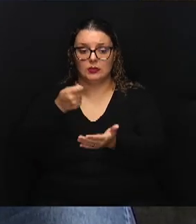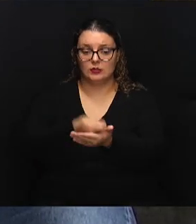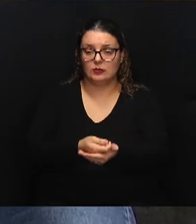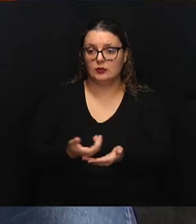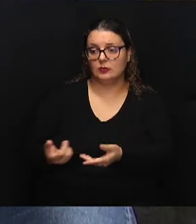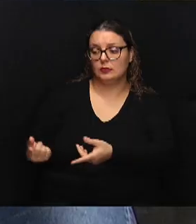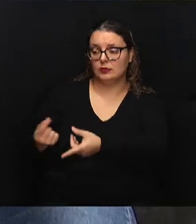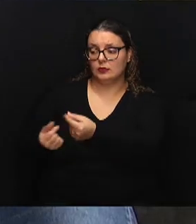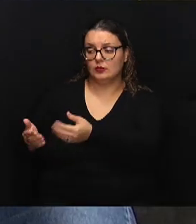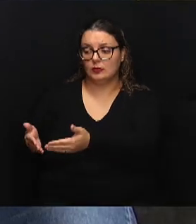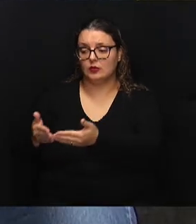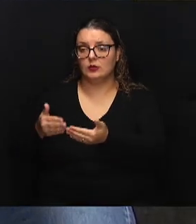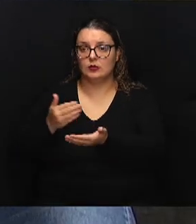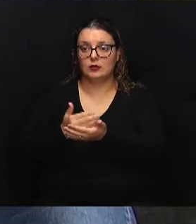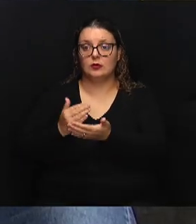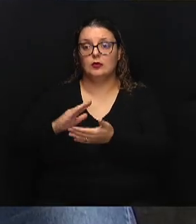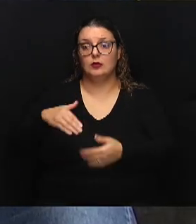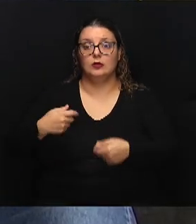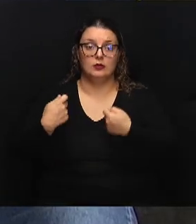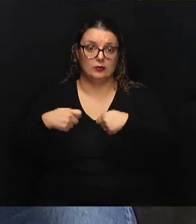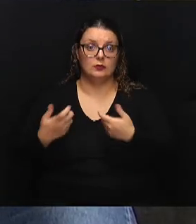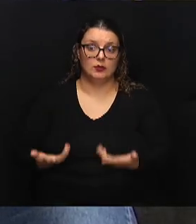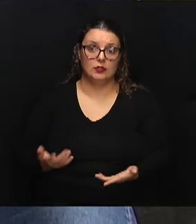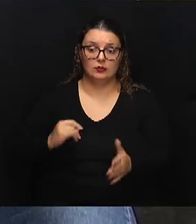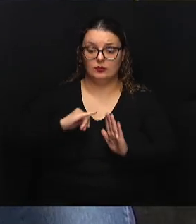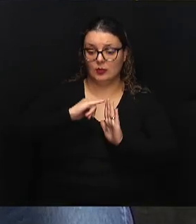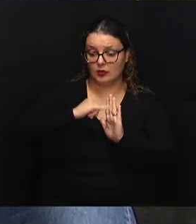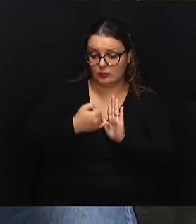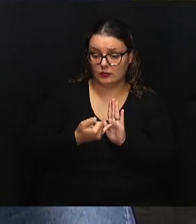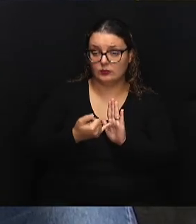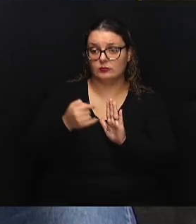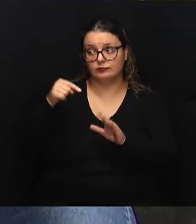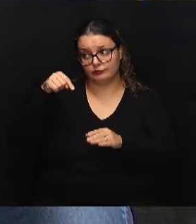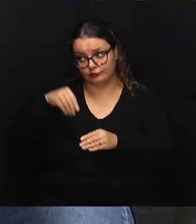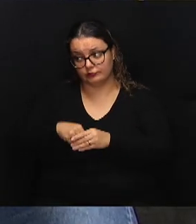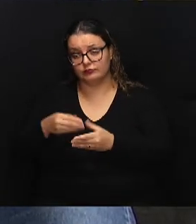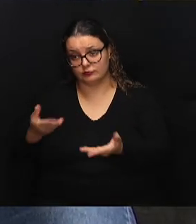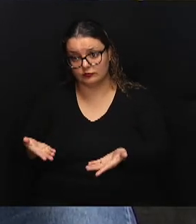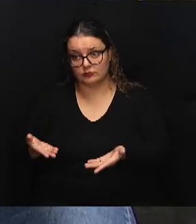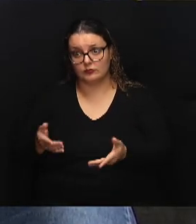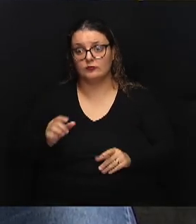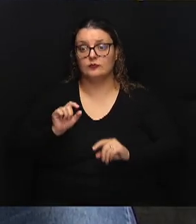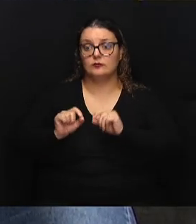empréstimo por um dinheiro que se precisa. E os juros, ele entra aí, né? Nada mais